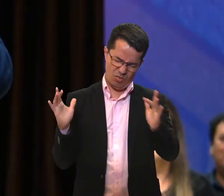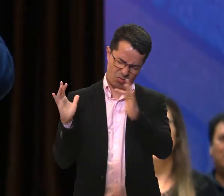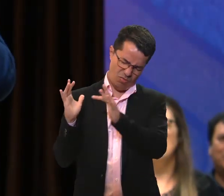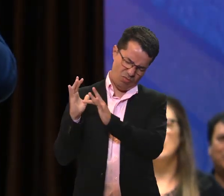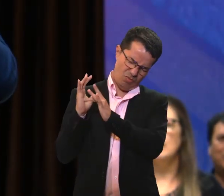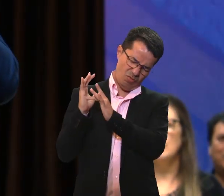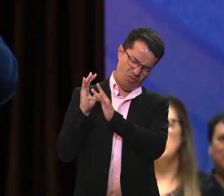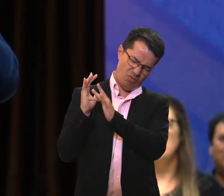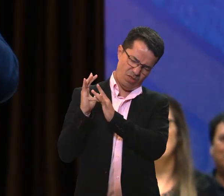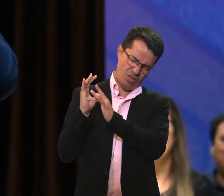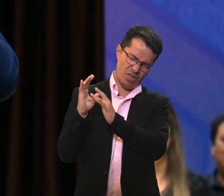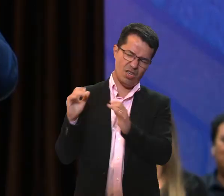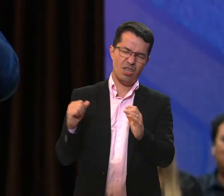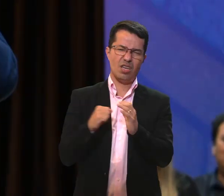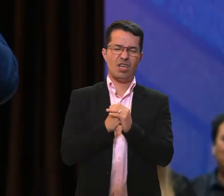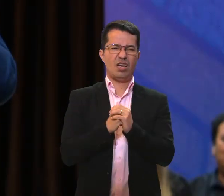Jesus,